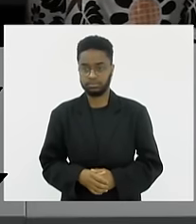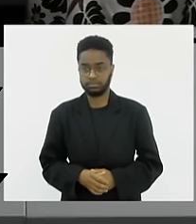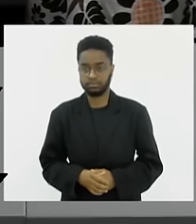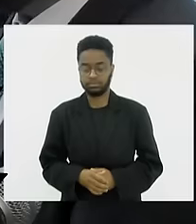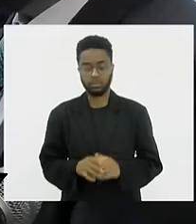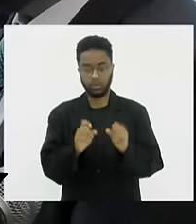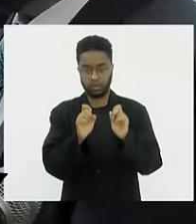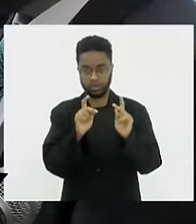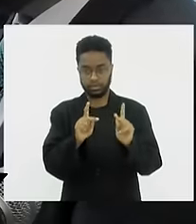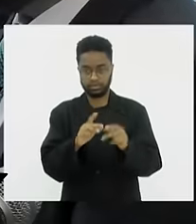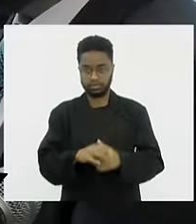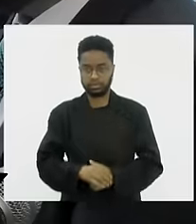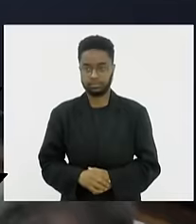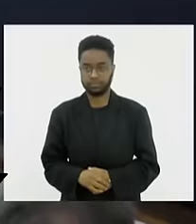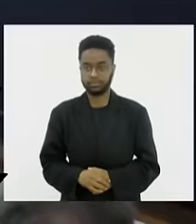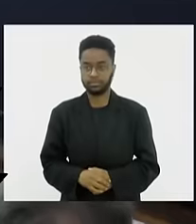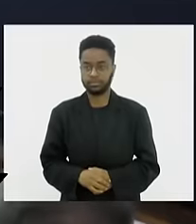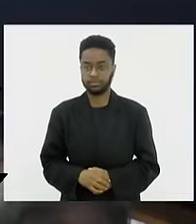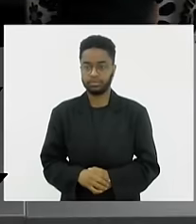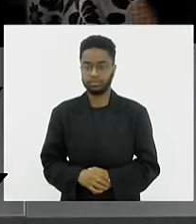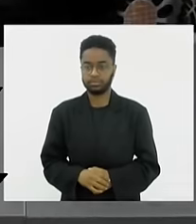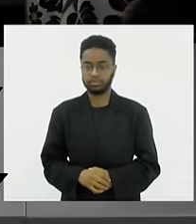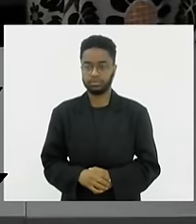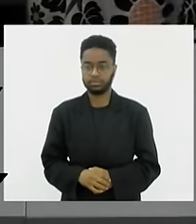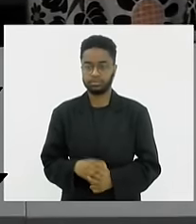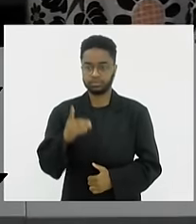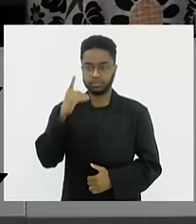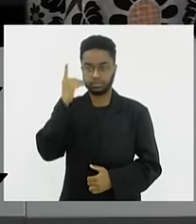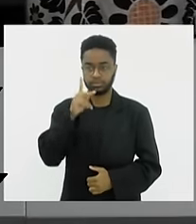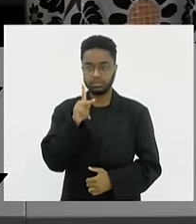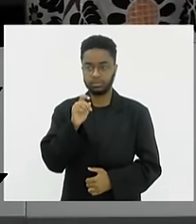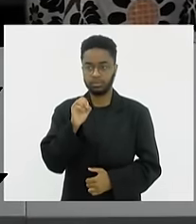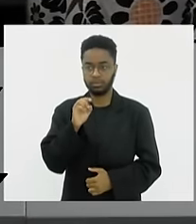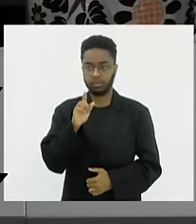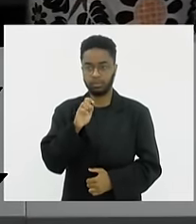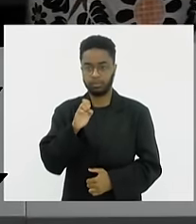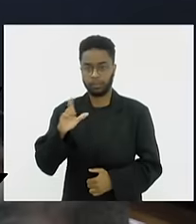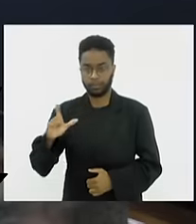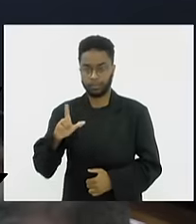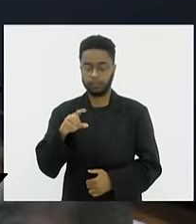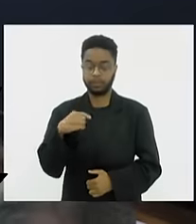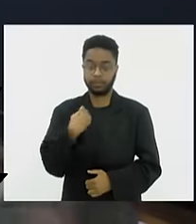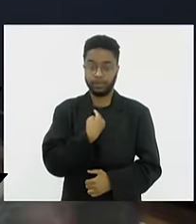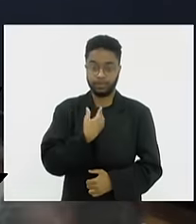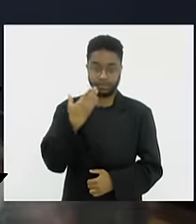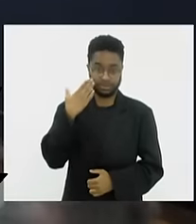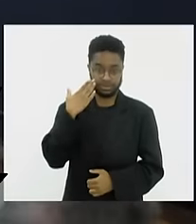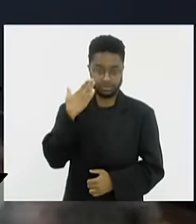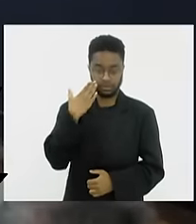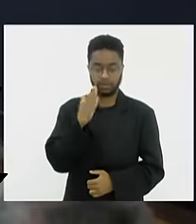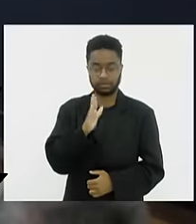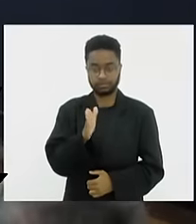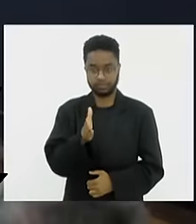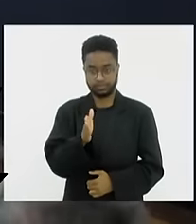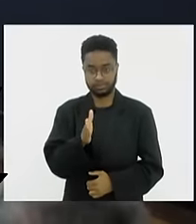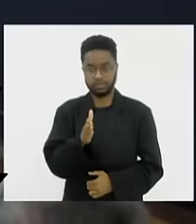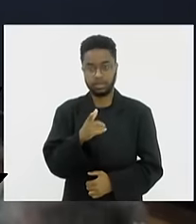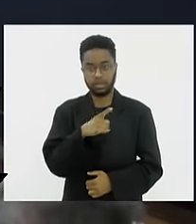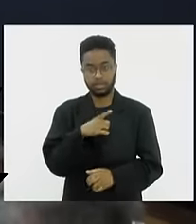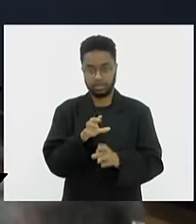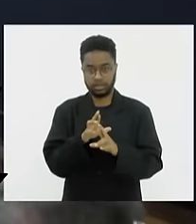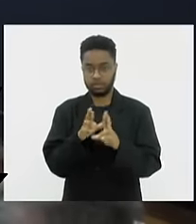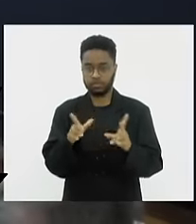Tá ok. Presidente. Deputado Felipe Pobel. Nós sabemos que há uma